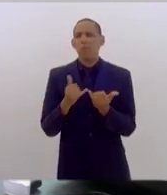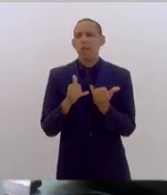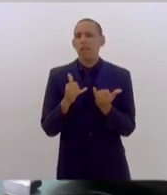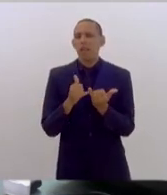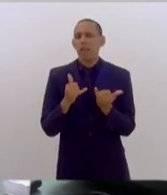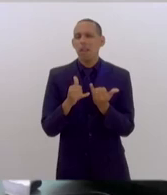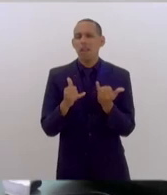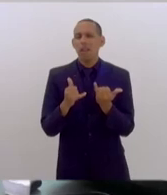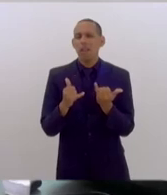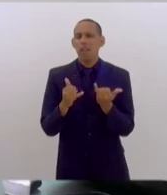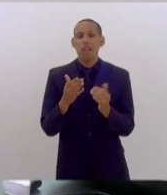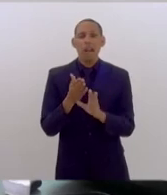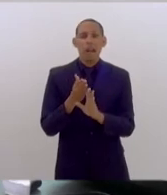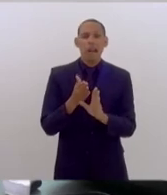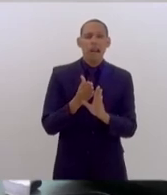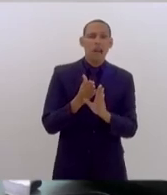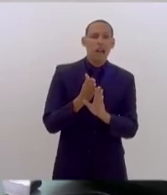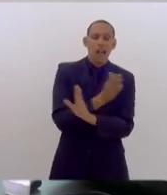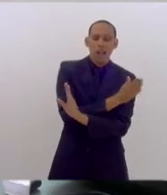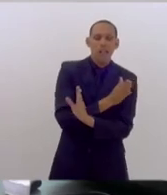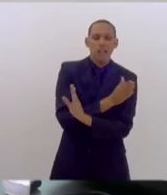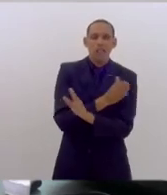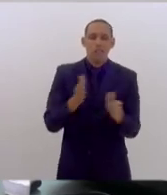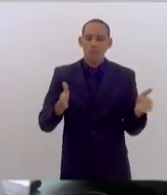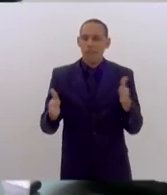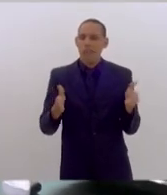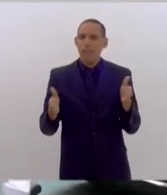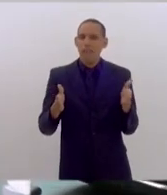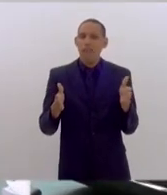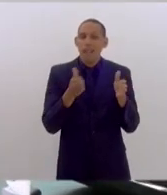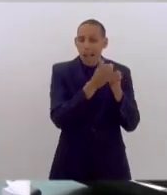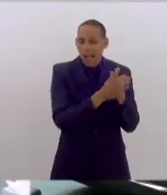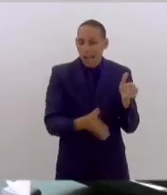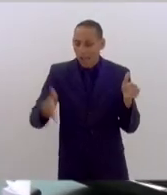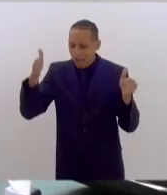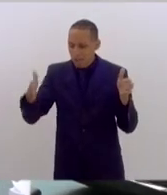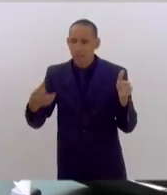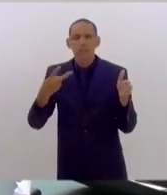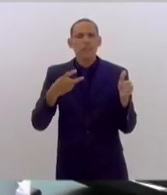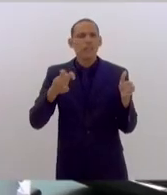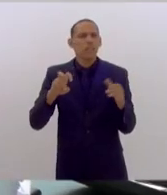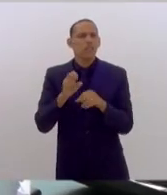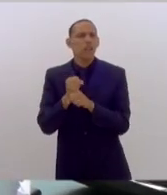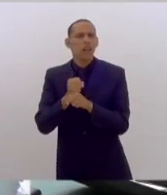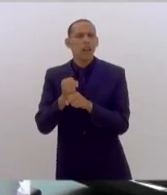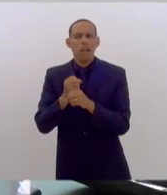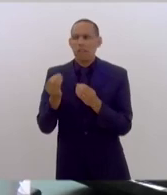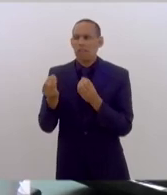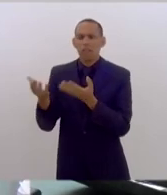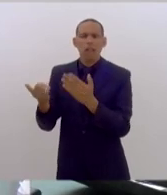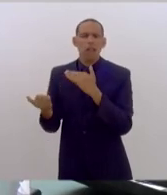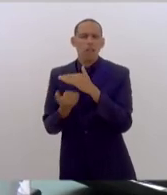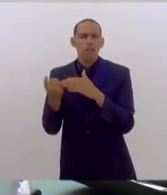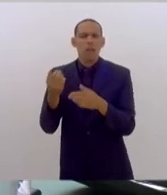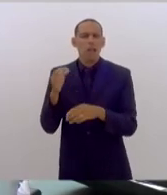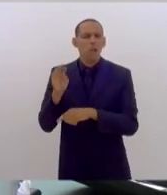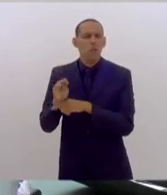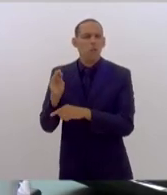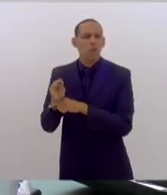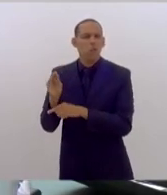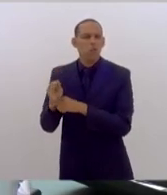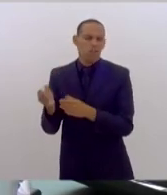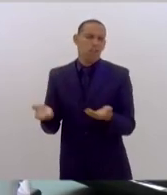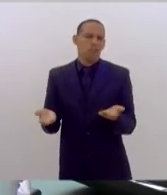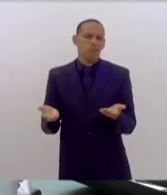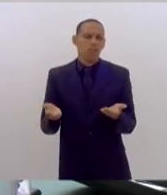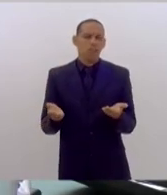fino período anterior a metade da vigência da C a chuva prorrogação por mais 25 anos que Estendeu com a concessão até 2.048